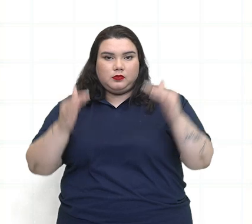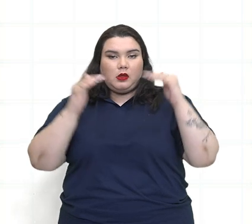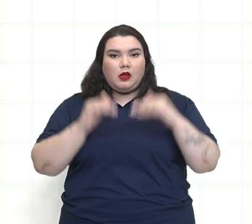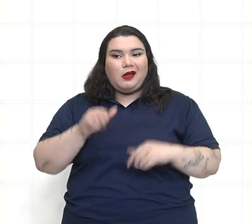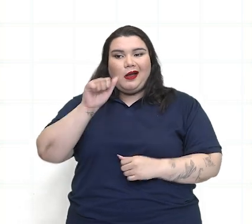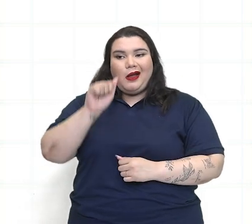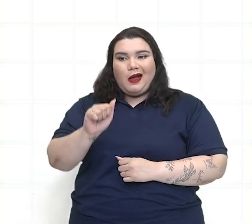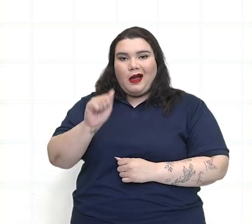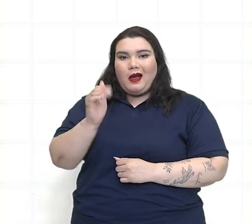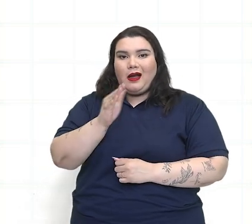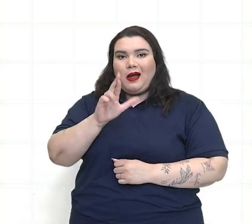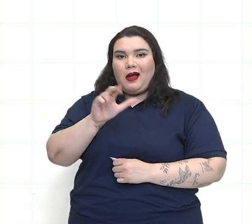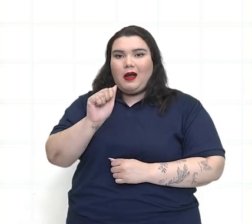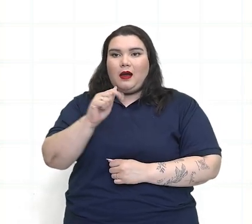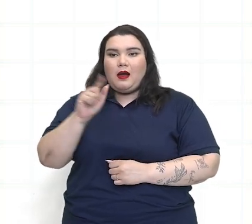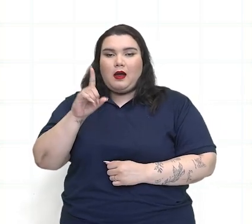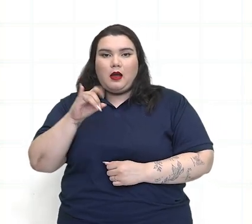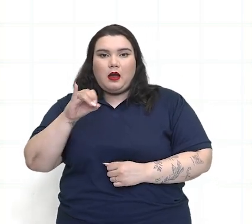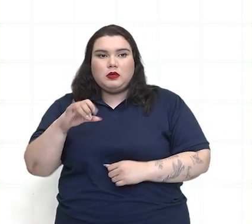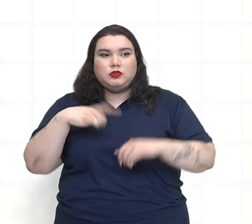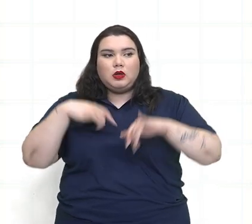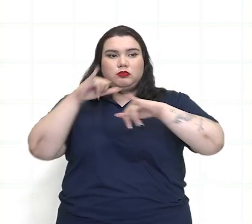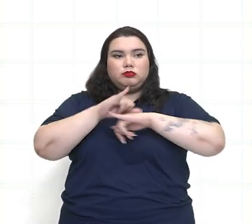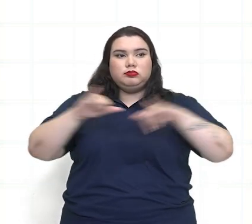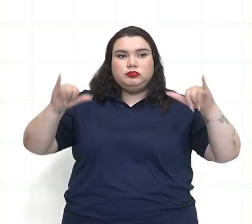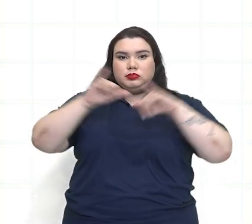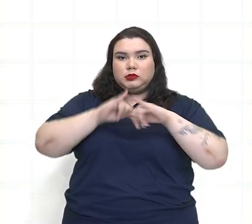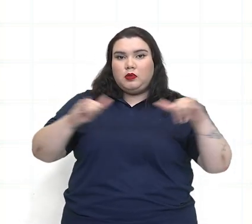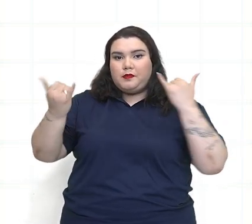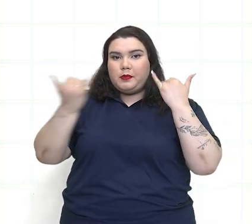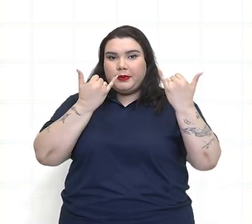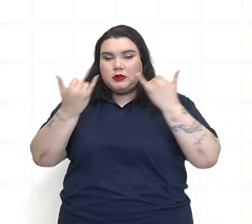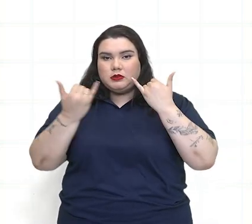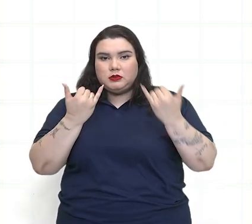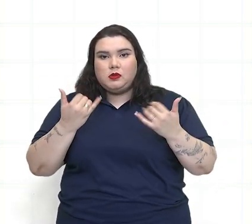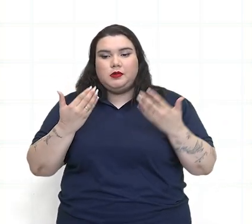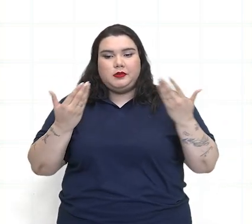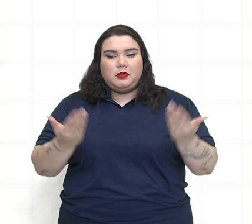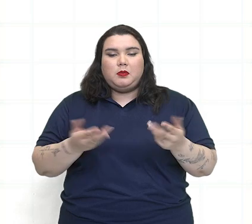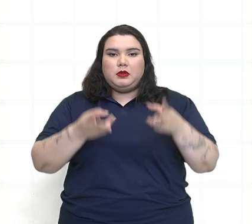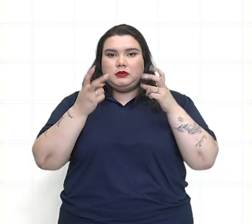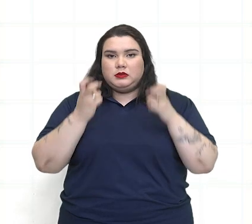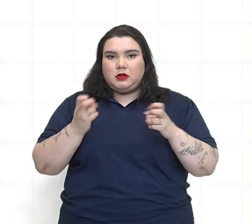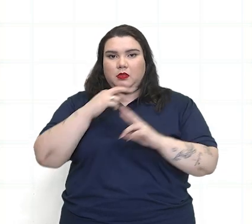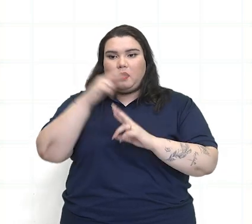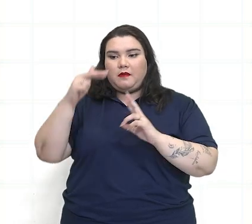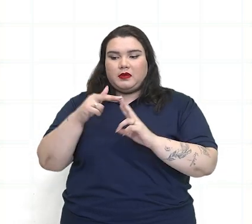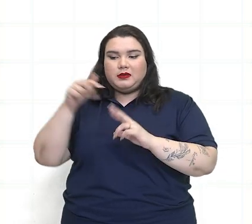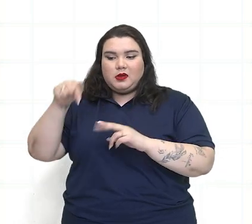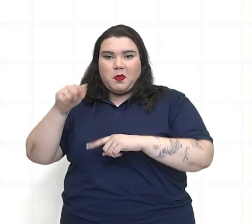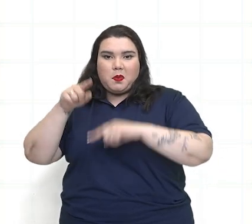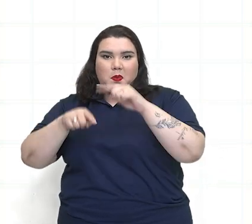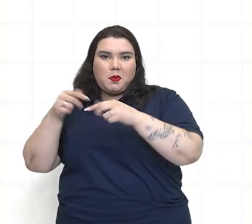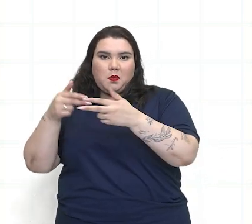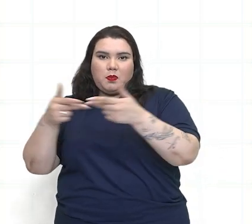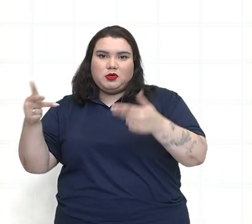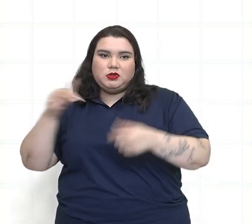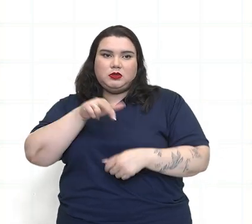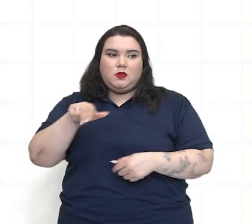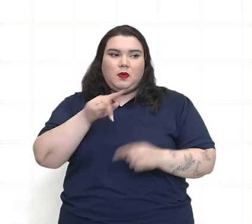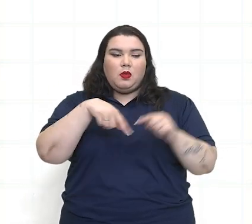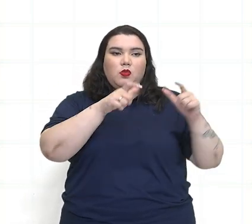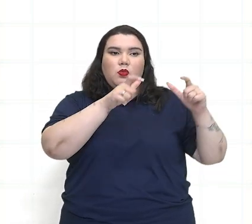está transmitindo a notícia, conforme explicado, você já sabe que eu não estou falando do aparelho, mas eu estou falando